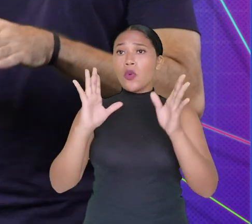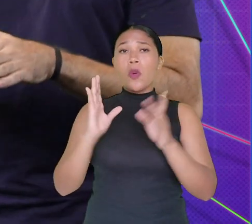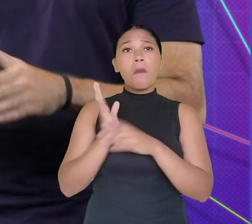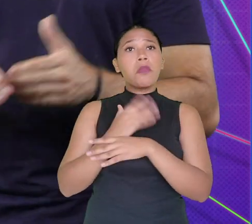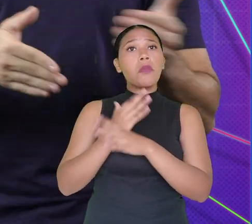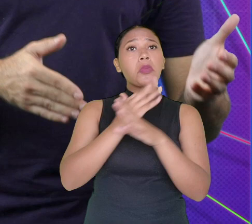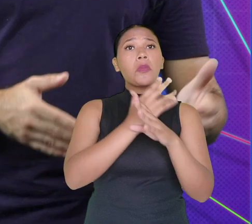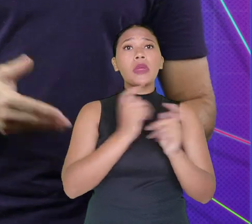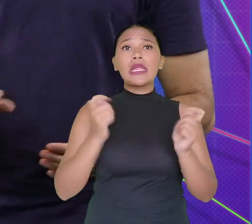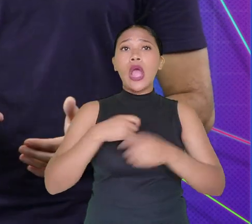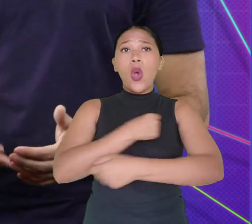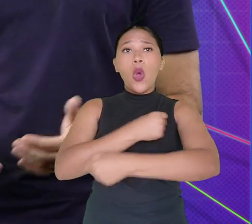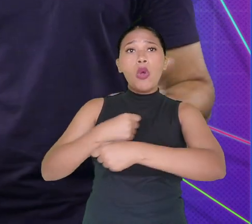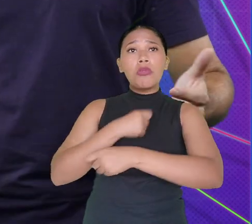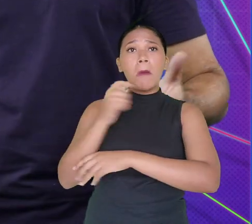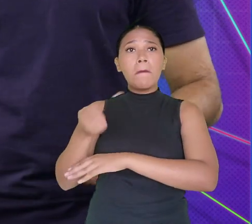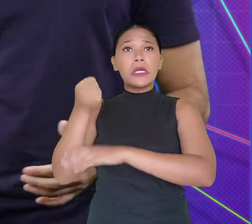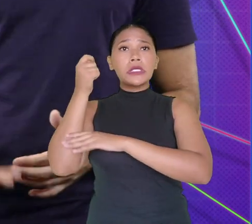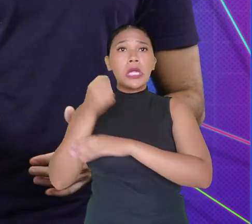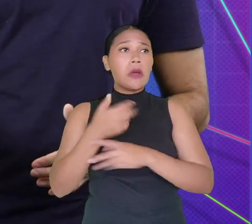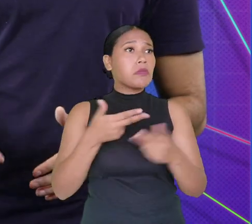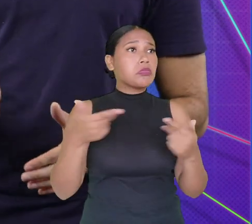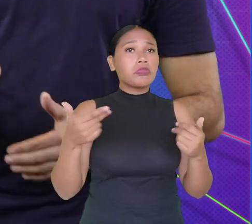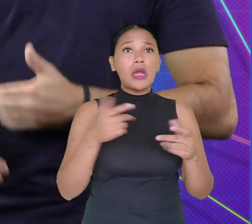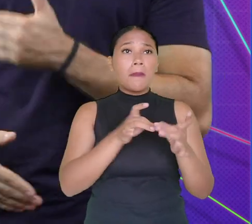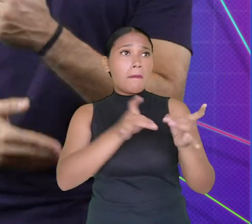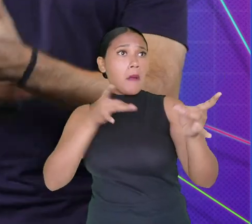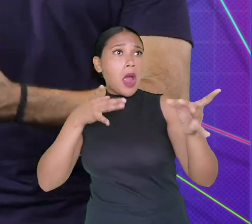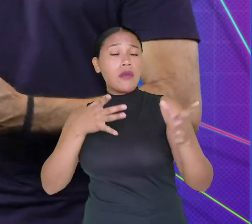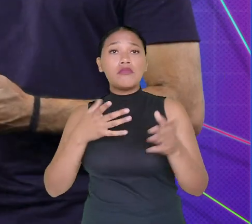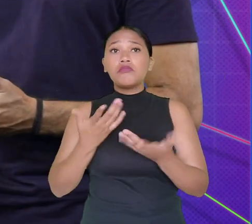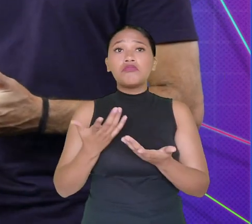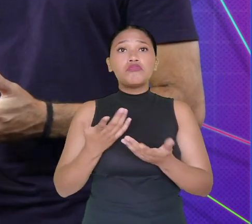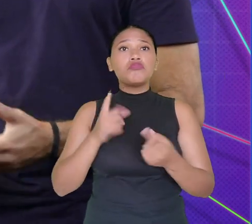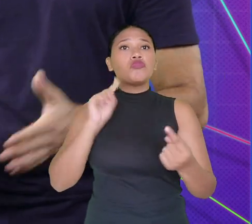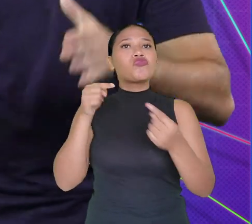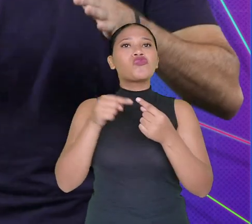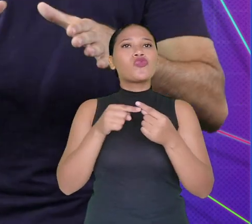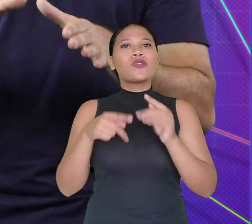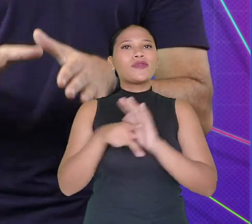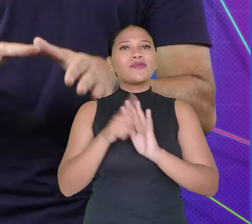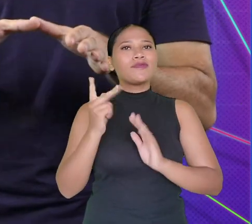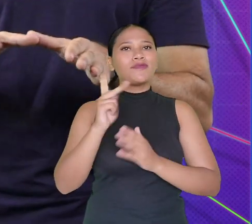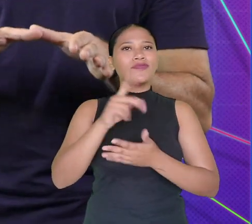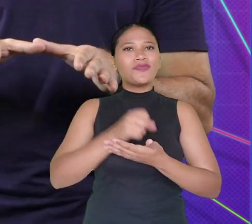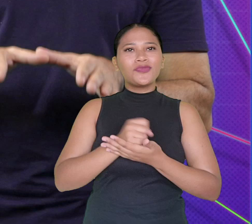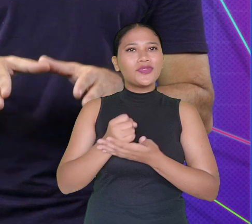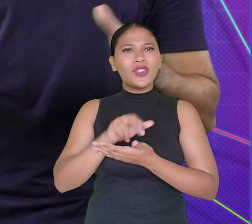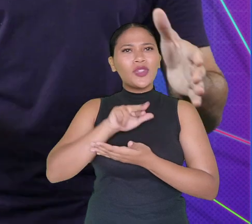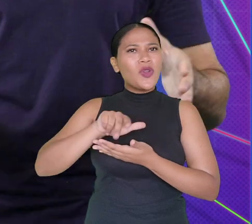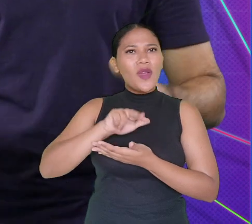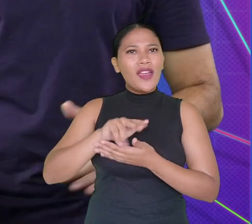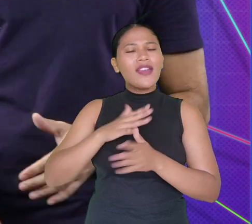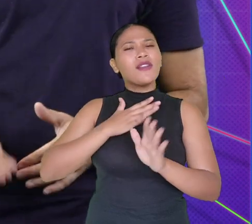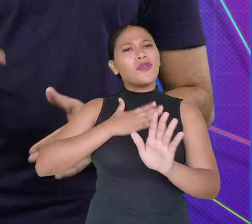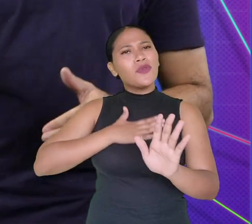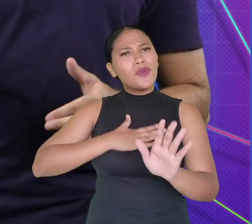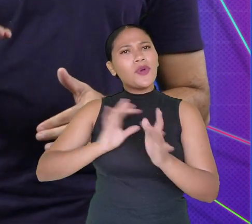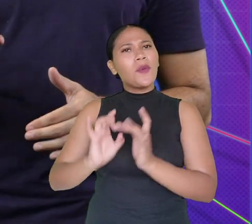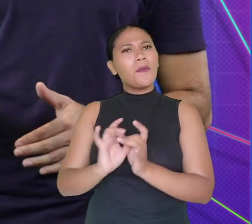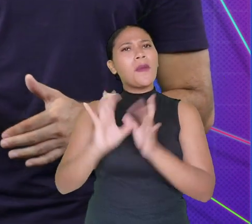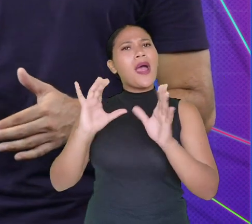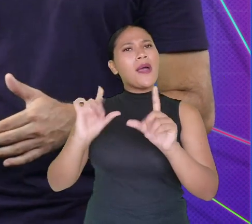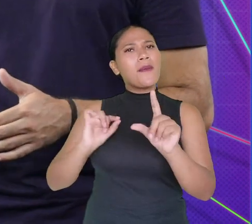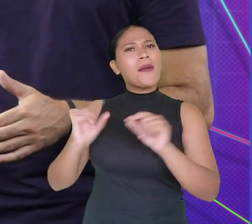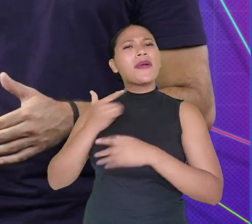o jogador pode pescar, caçar, cozinhar e até mesmo fazer outras atividades secundárias que não estão diretamente relacionadas à